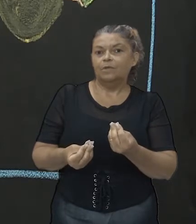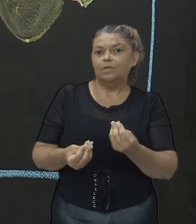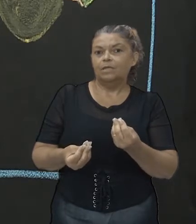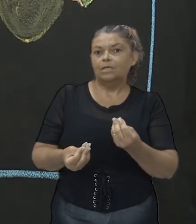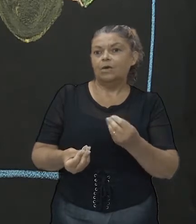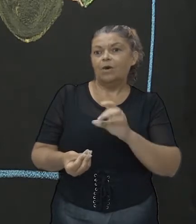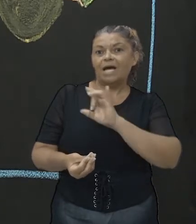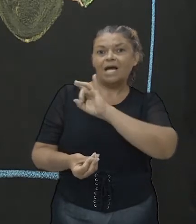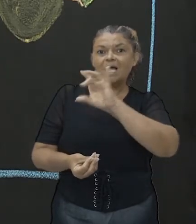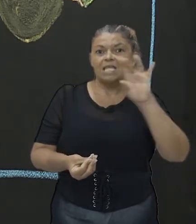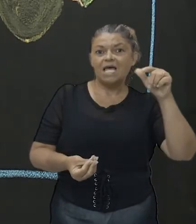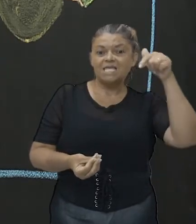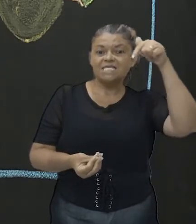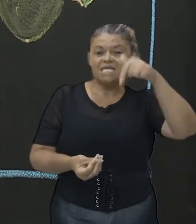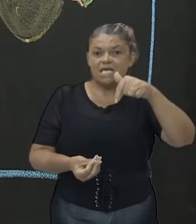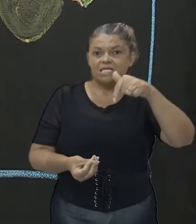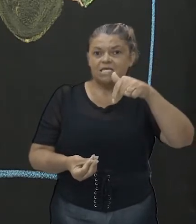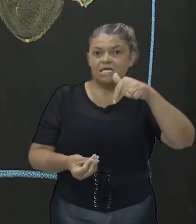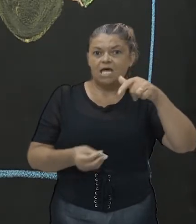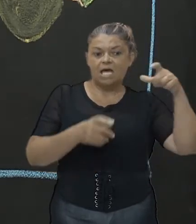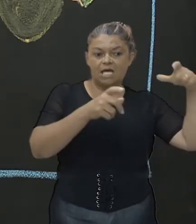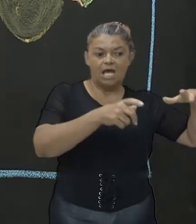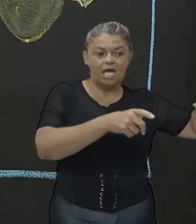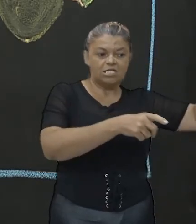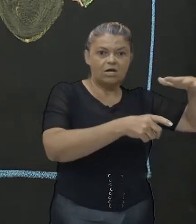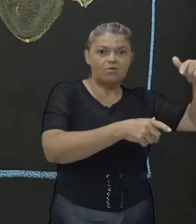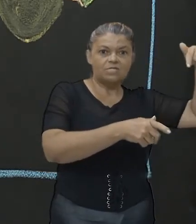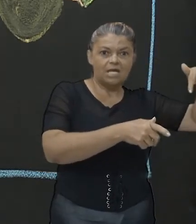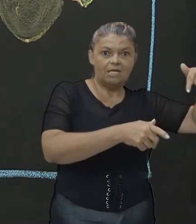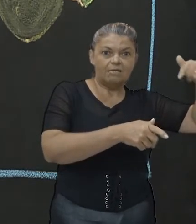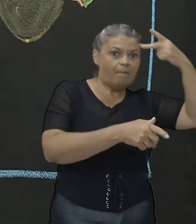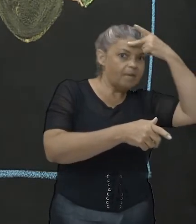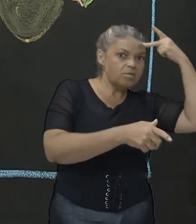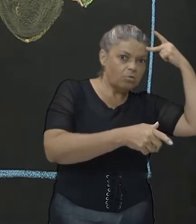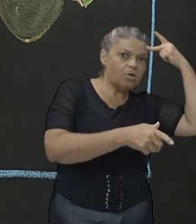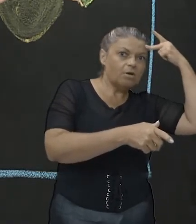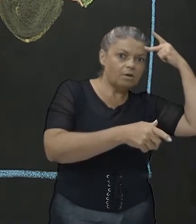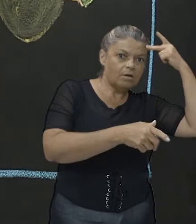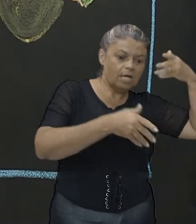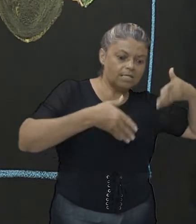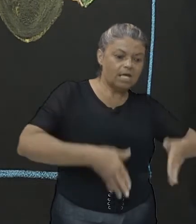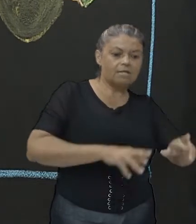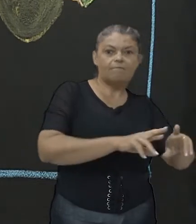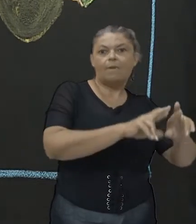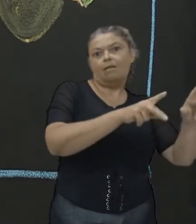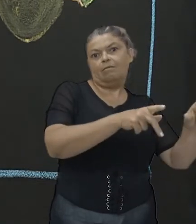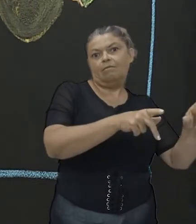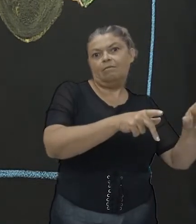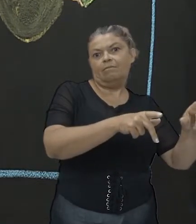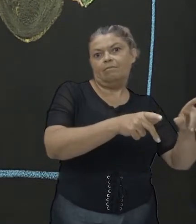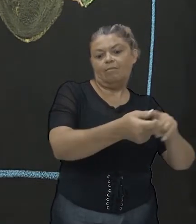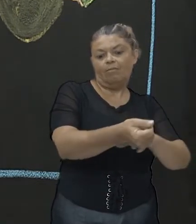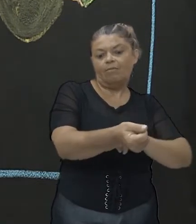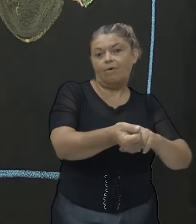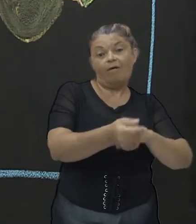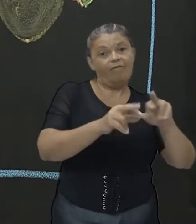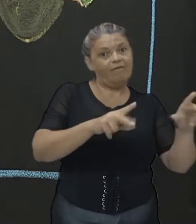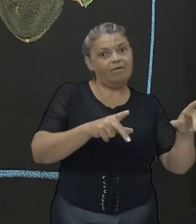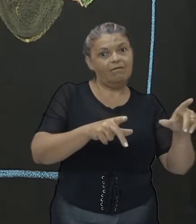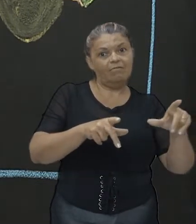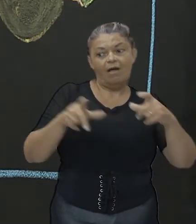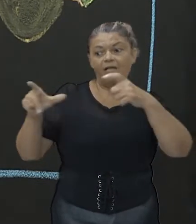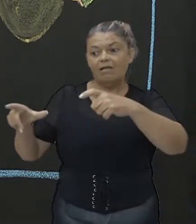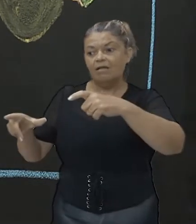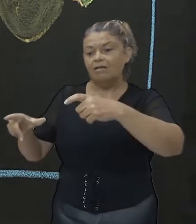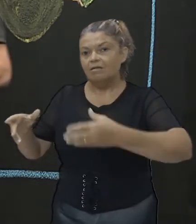mundo, uma é chinesa e uma é indiana. Visto então a proporcionalidade existente aqui dessas duas